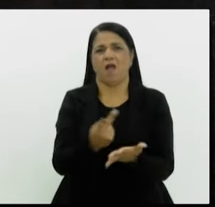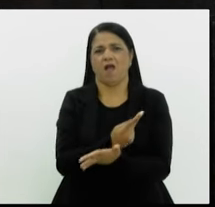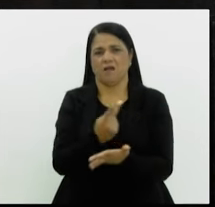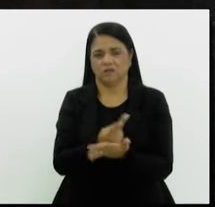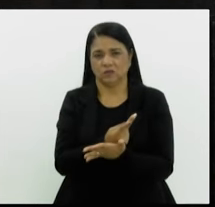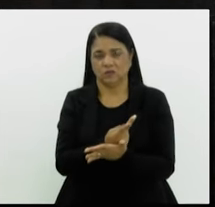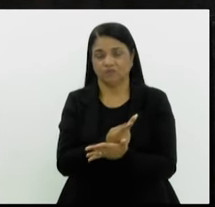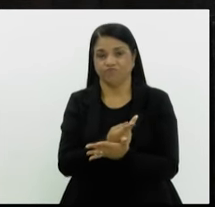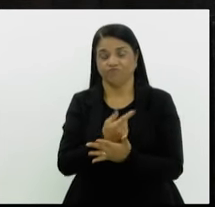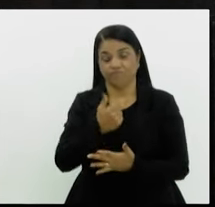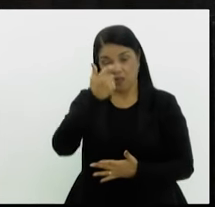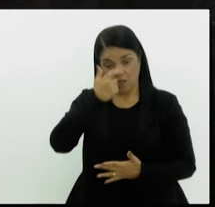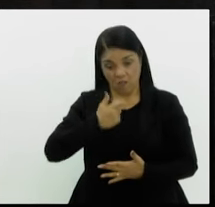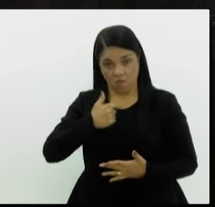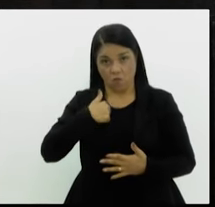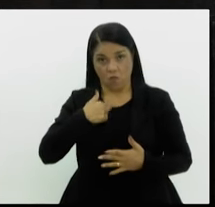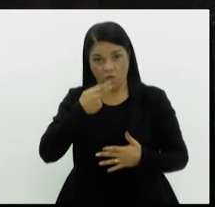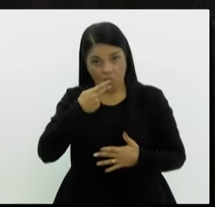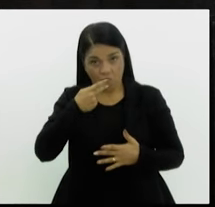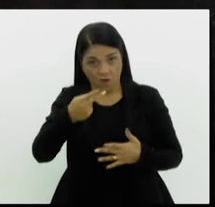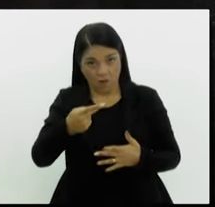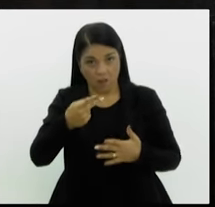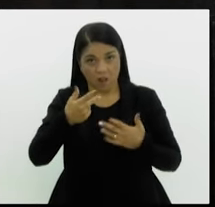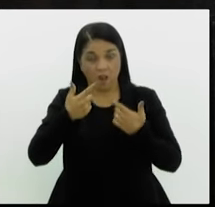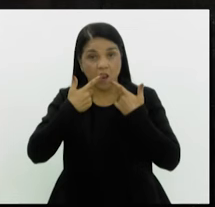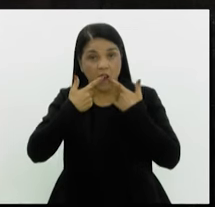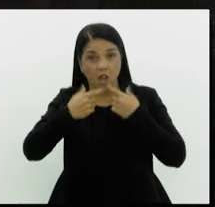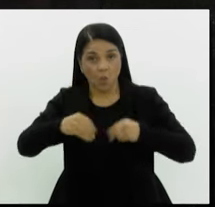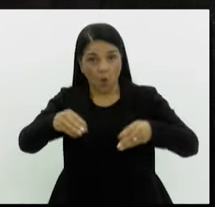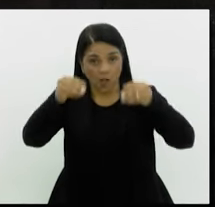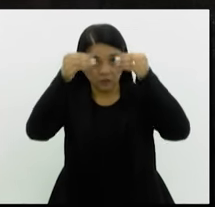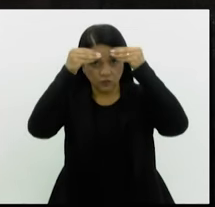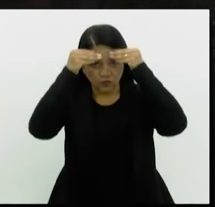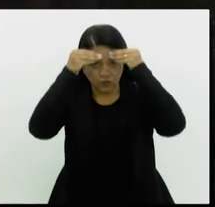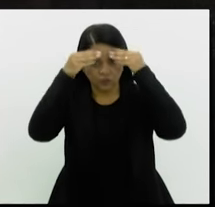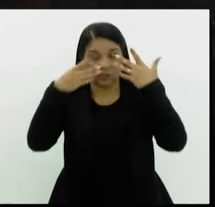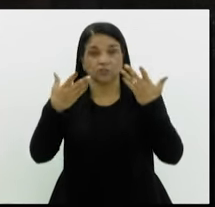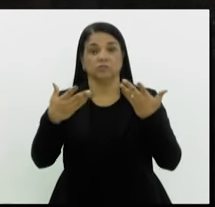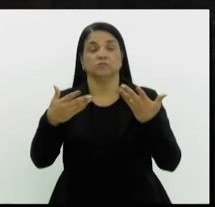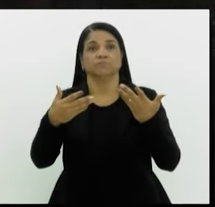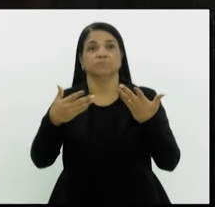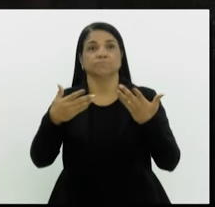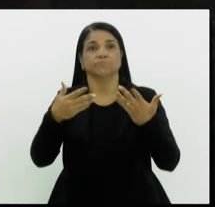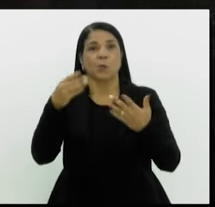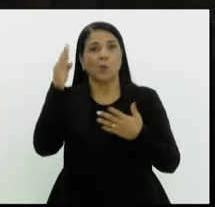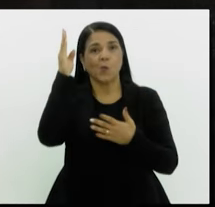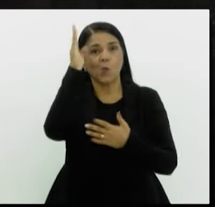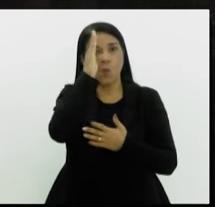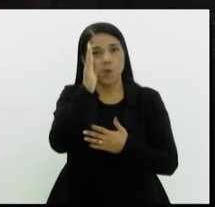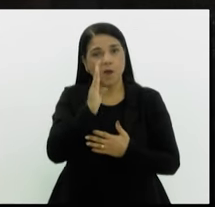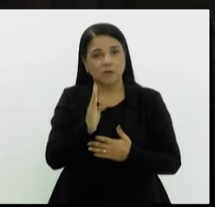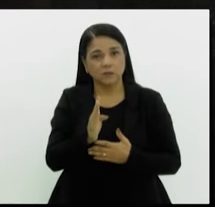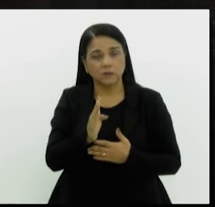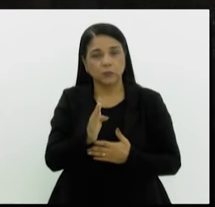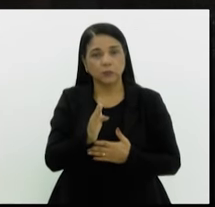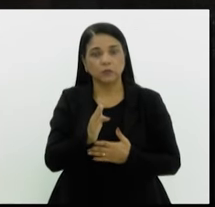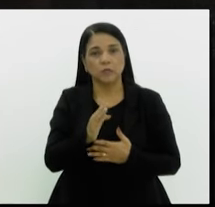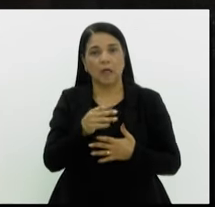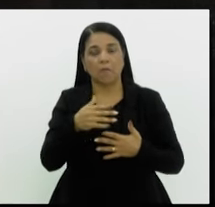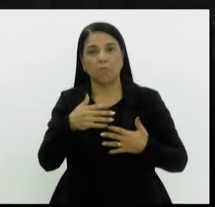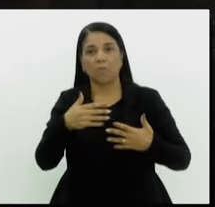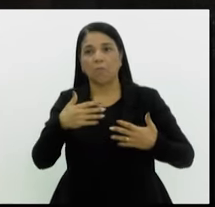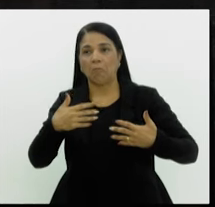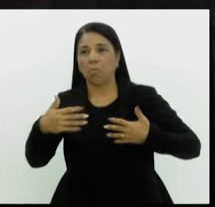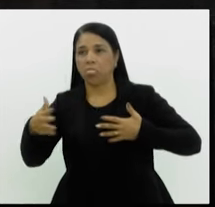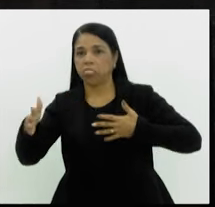Eu diria, numa linguagem náutica, que o Brasil está à deriva. É como